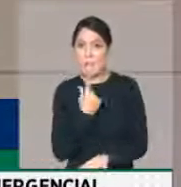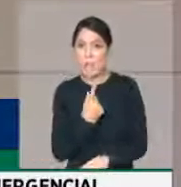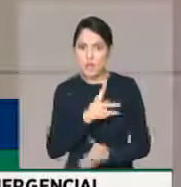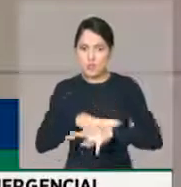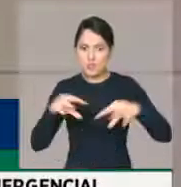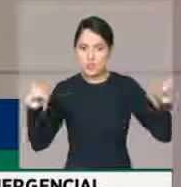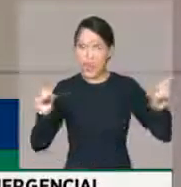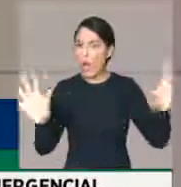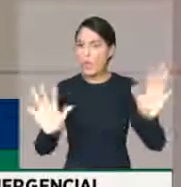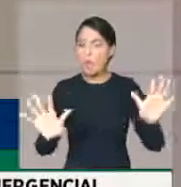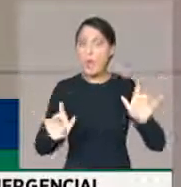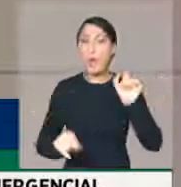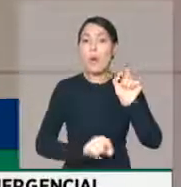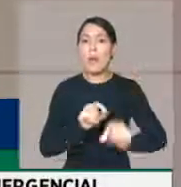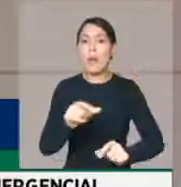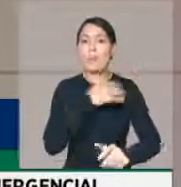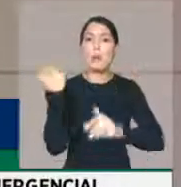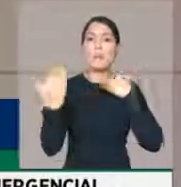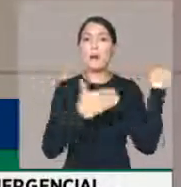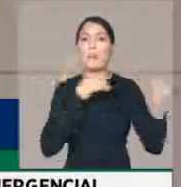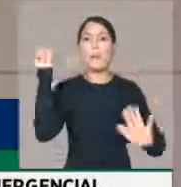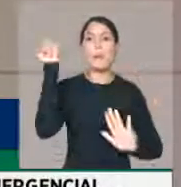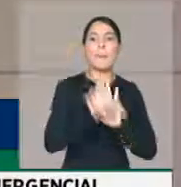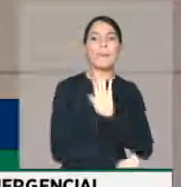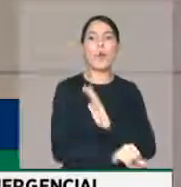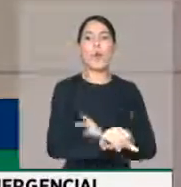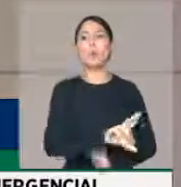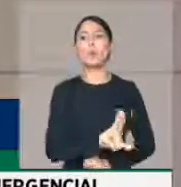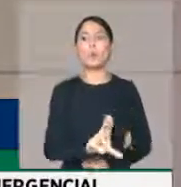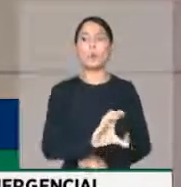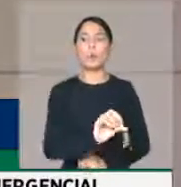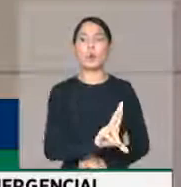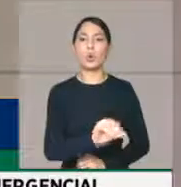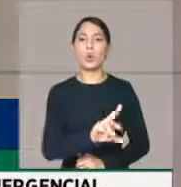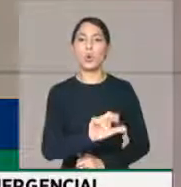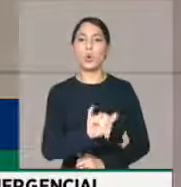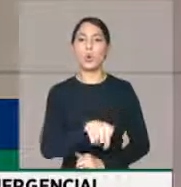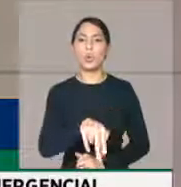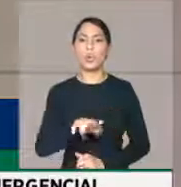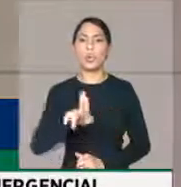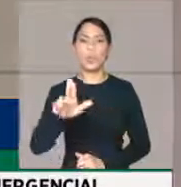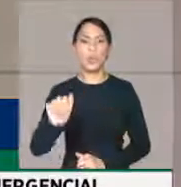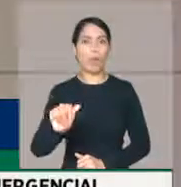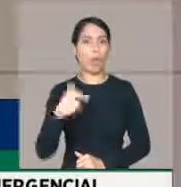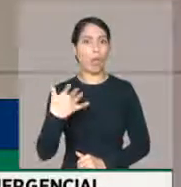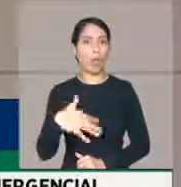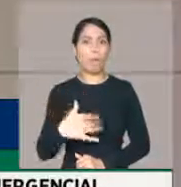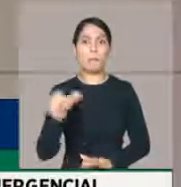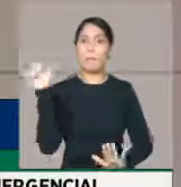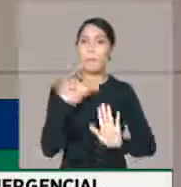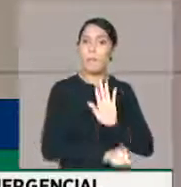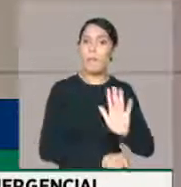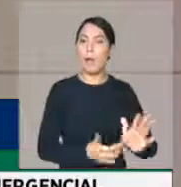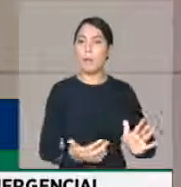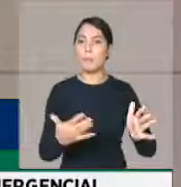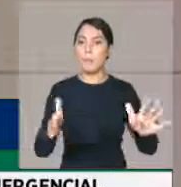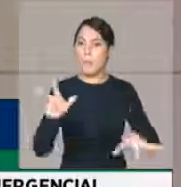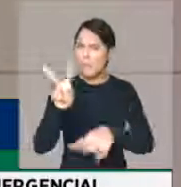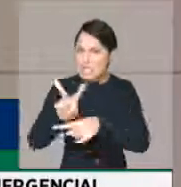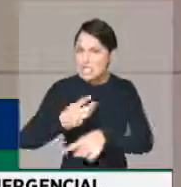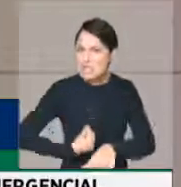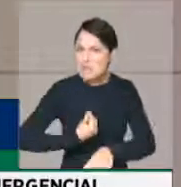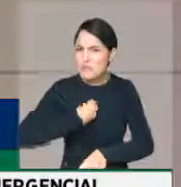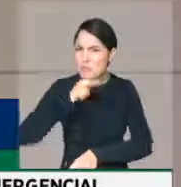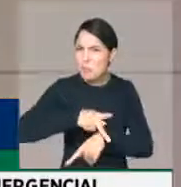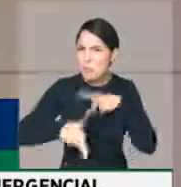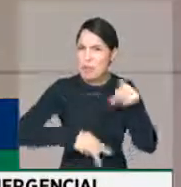morte, como a cloroquina, ou seja, de não fazer o que deveria fazer um presidente da República, proteger a vida dos brasileiros.